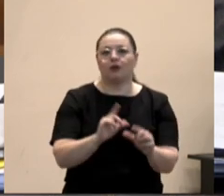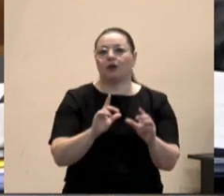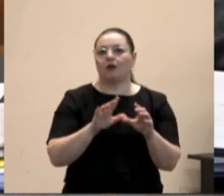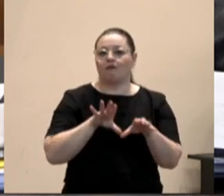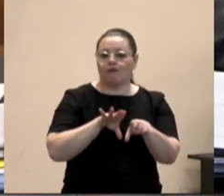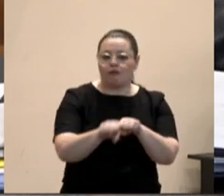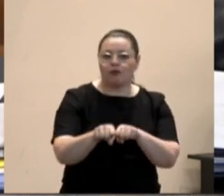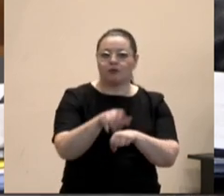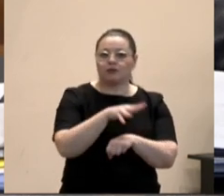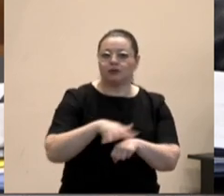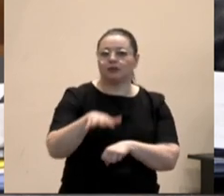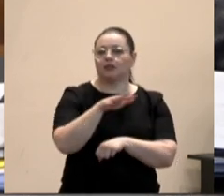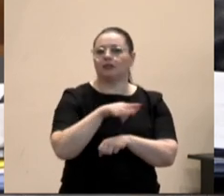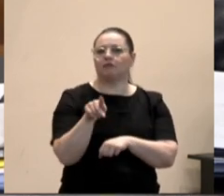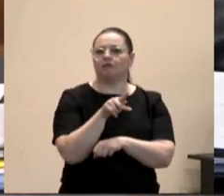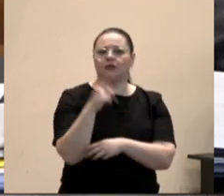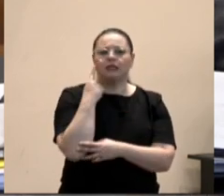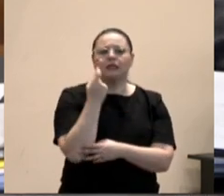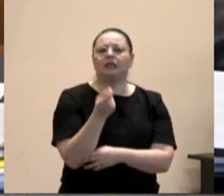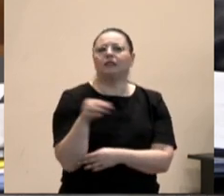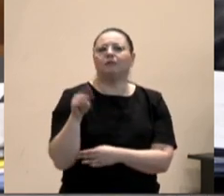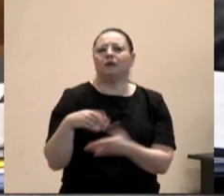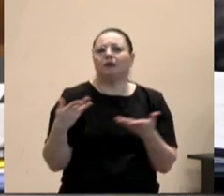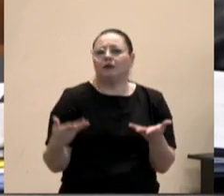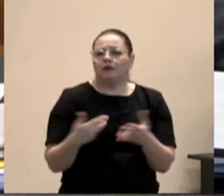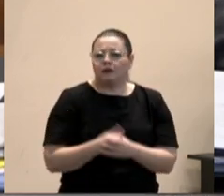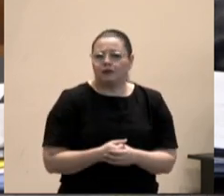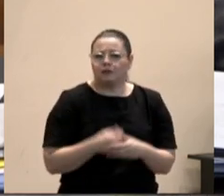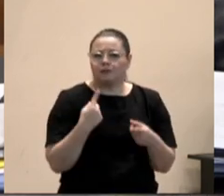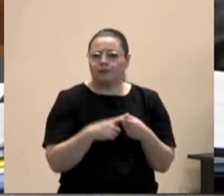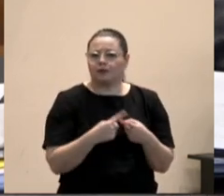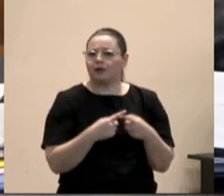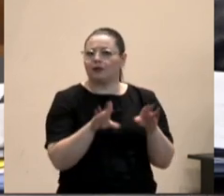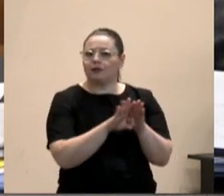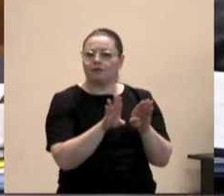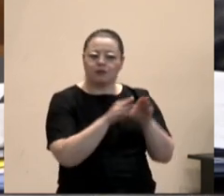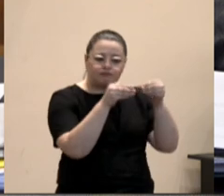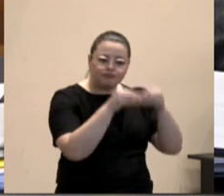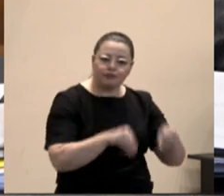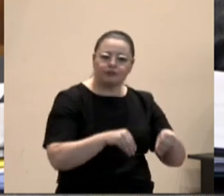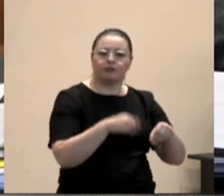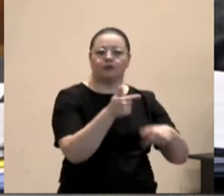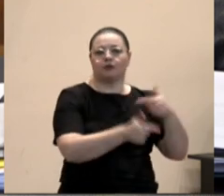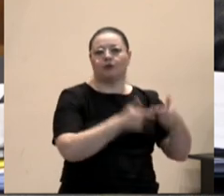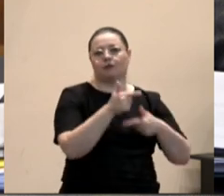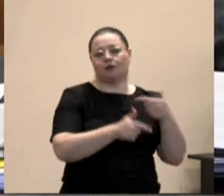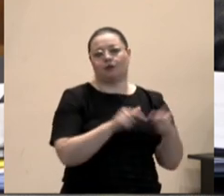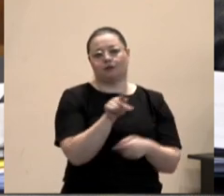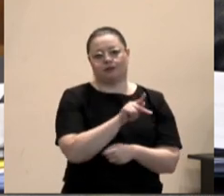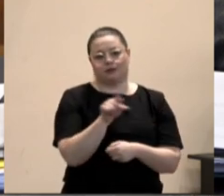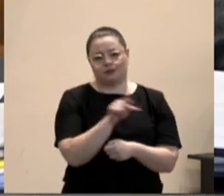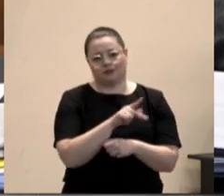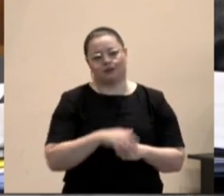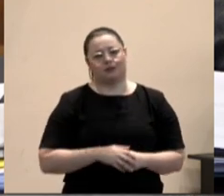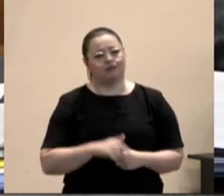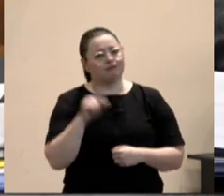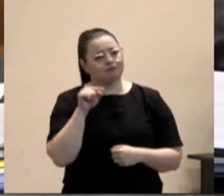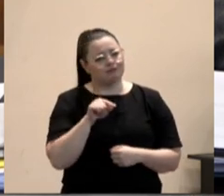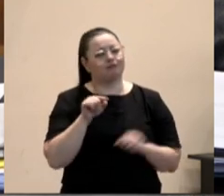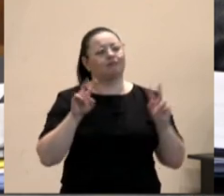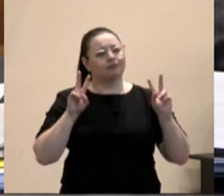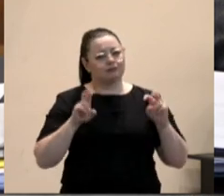né, combinada com a precarização do trabalho docente? Acho que essa é uma questão que